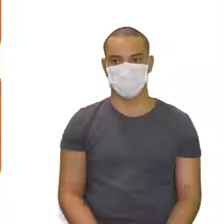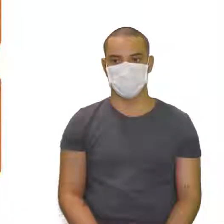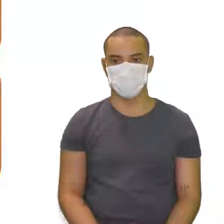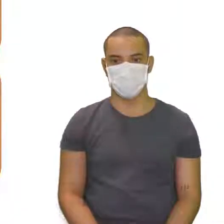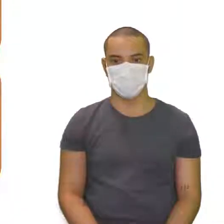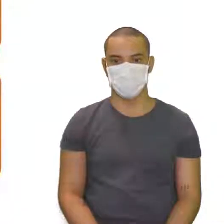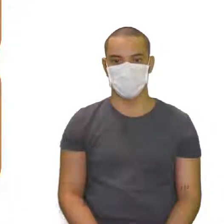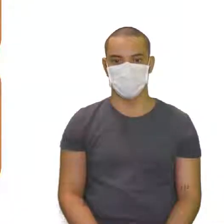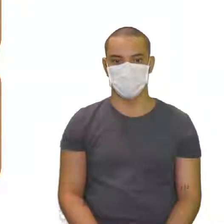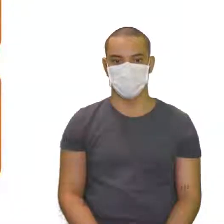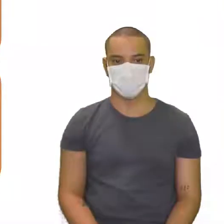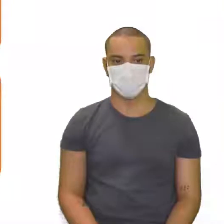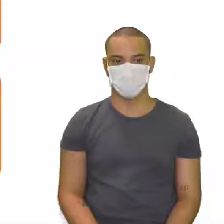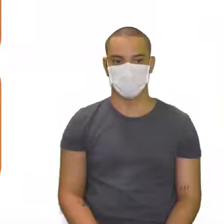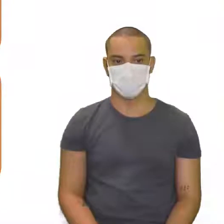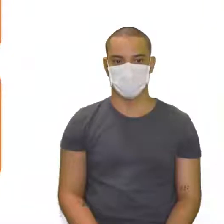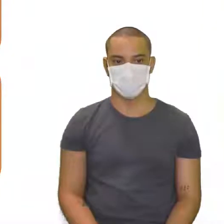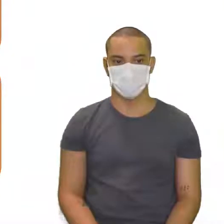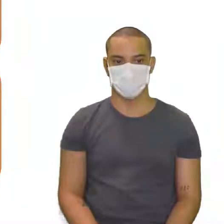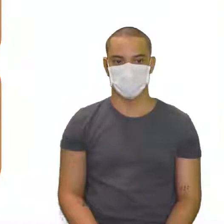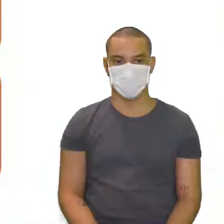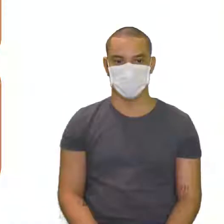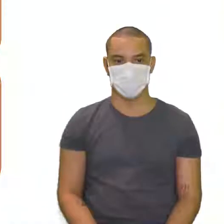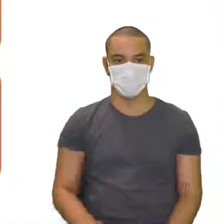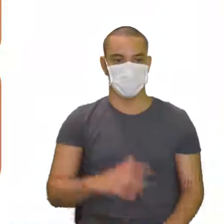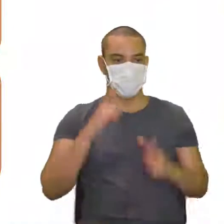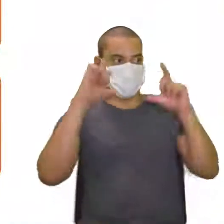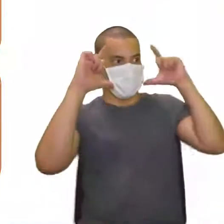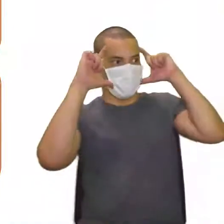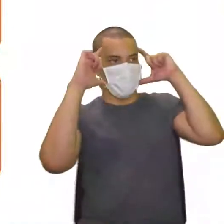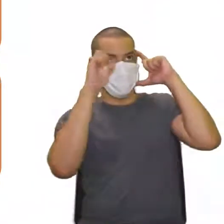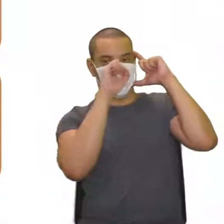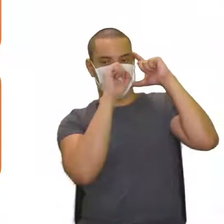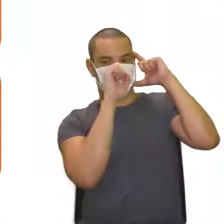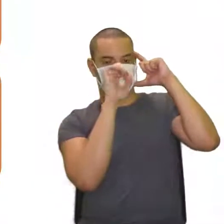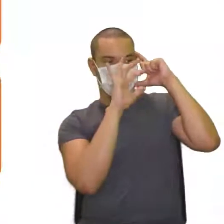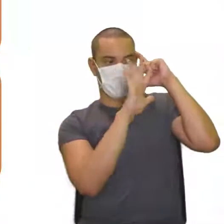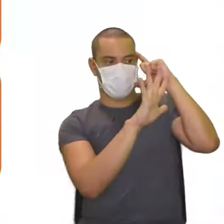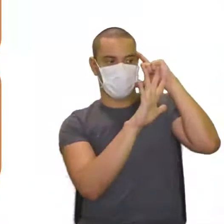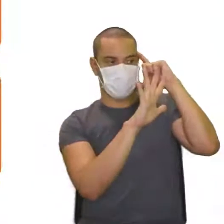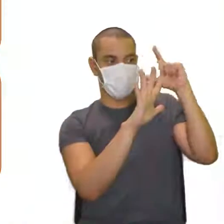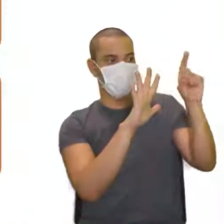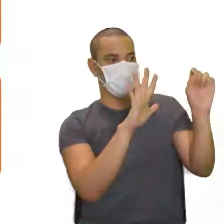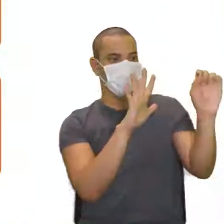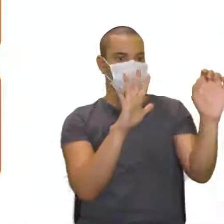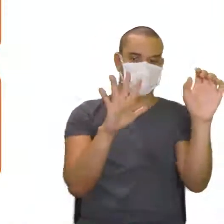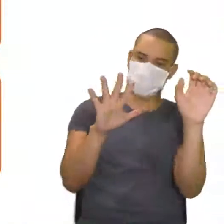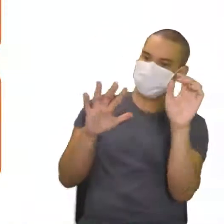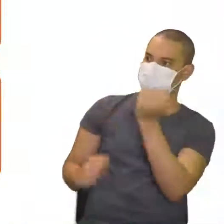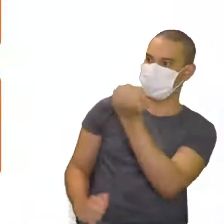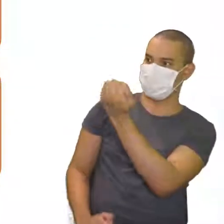Saiu pela face, saiu. Então, aqui nós temos o norte, ok?